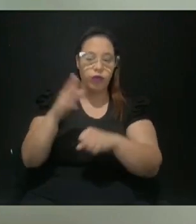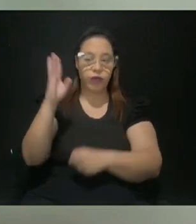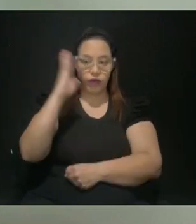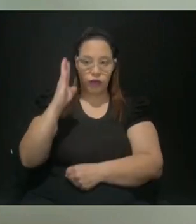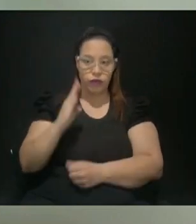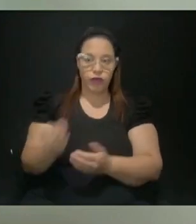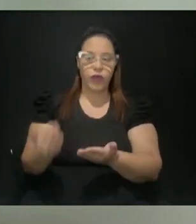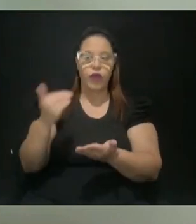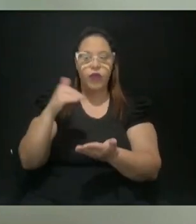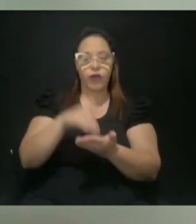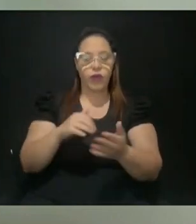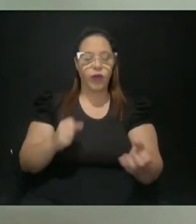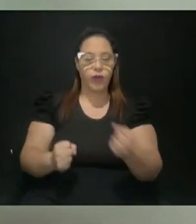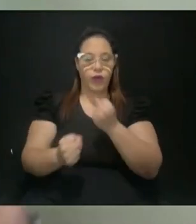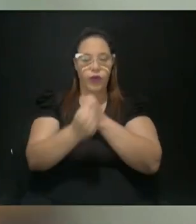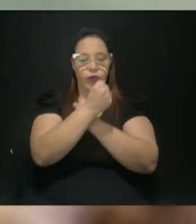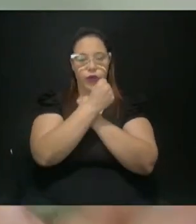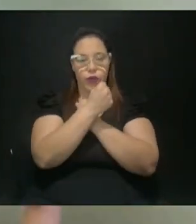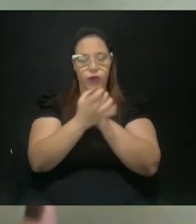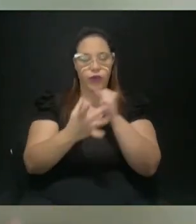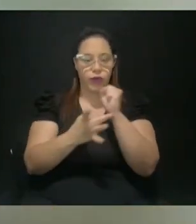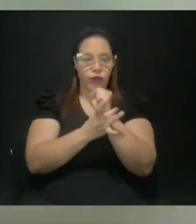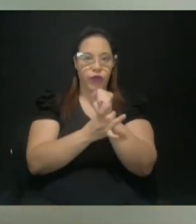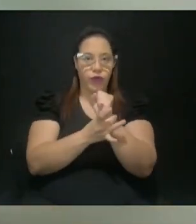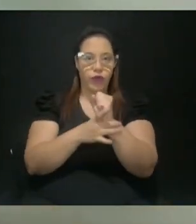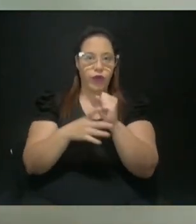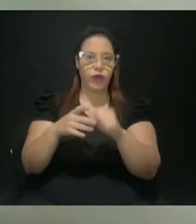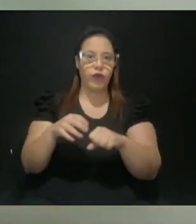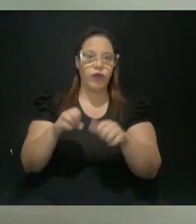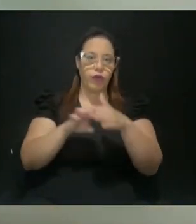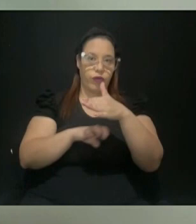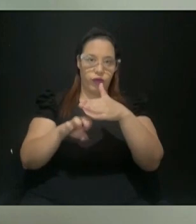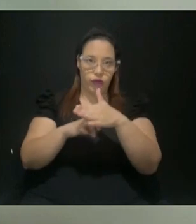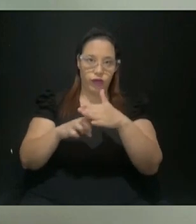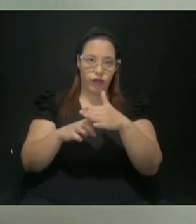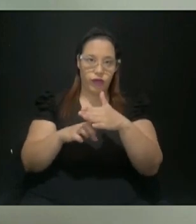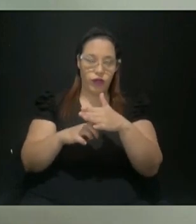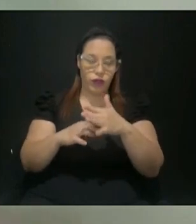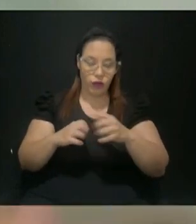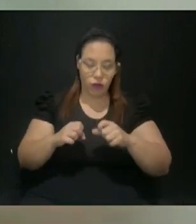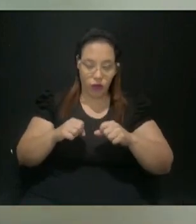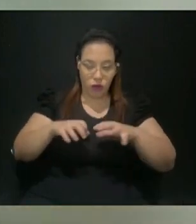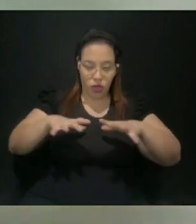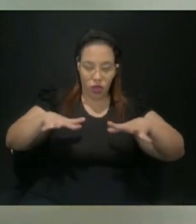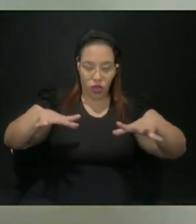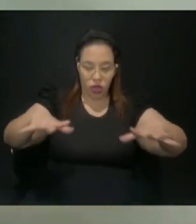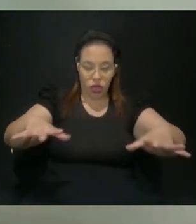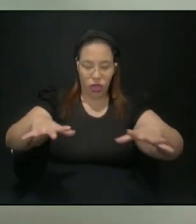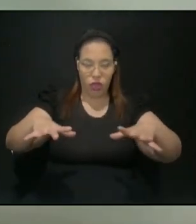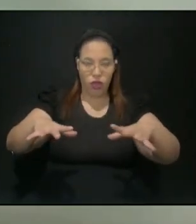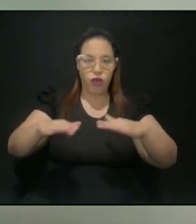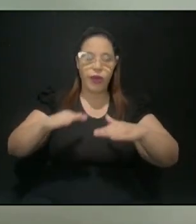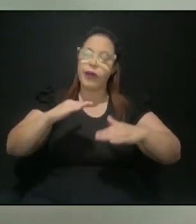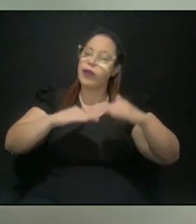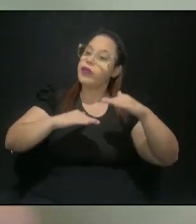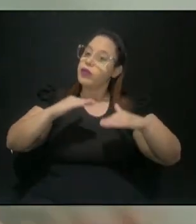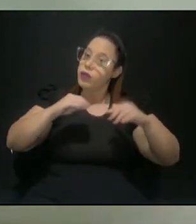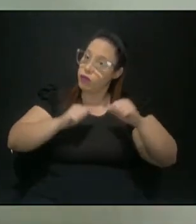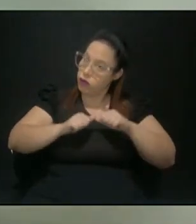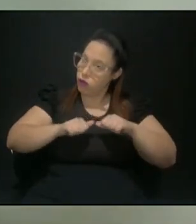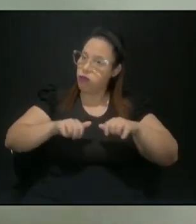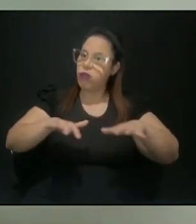segurança das empresas que já emitem, né, grandes quantidades, elas poderem regularizar essas emissões e